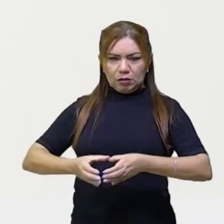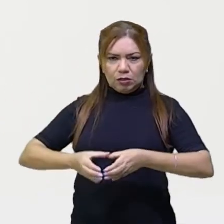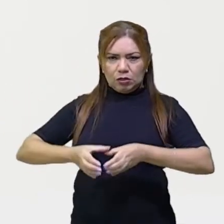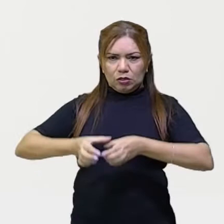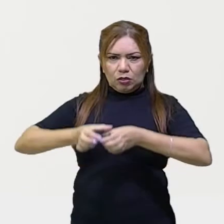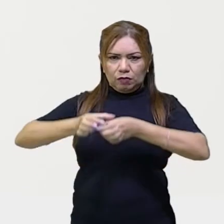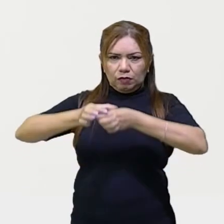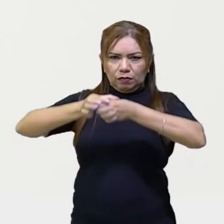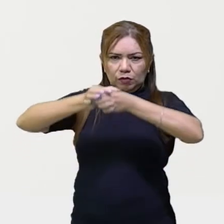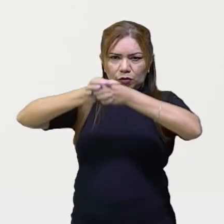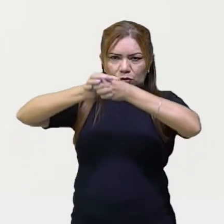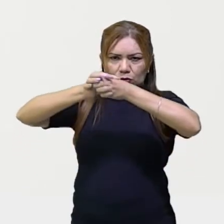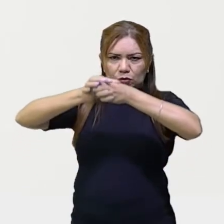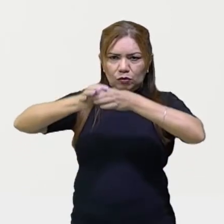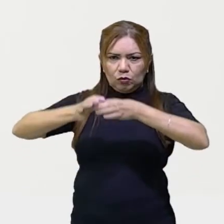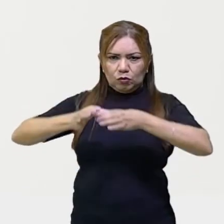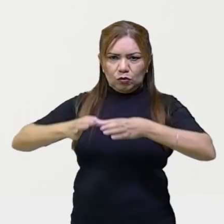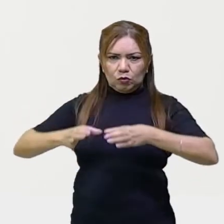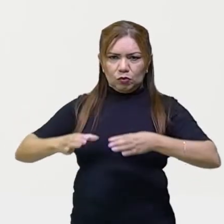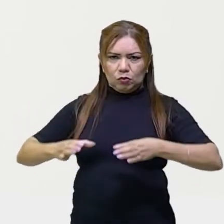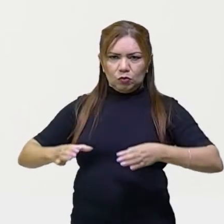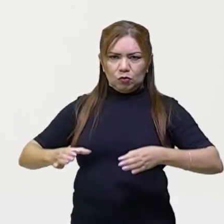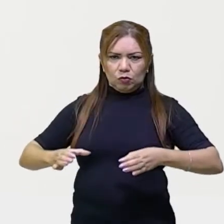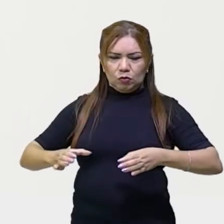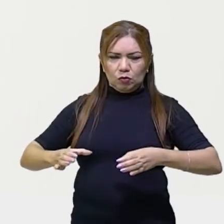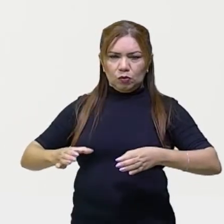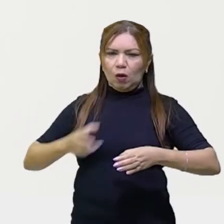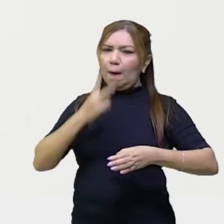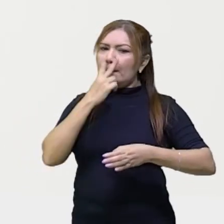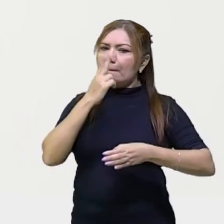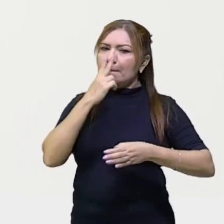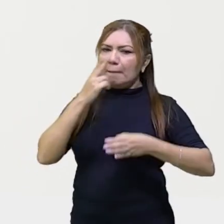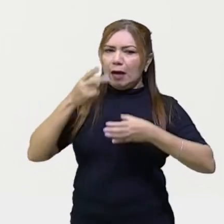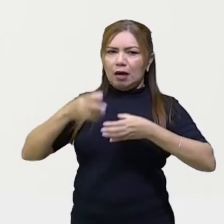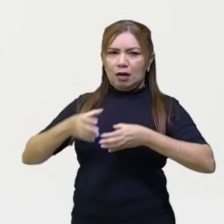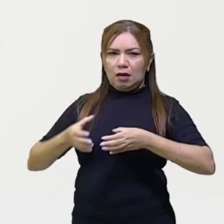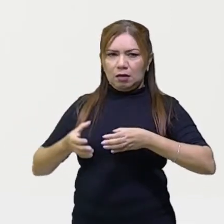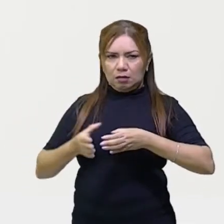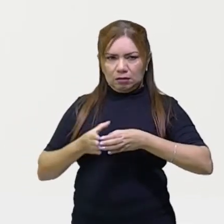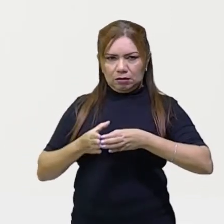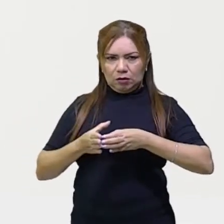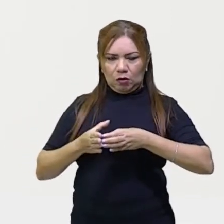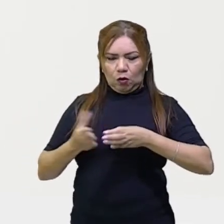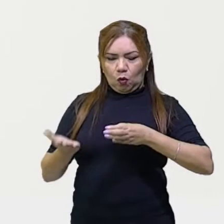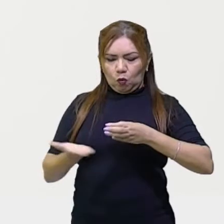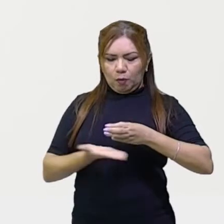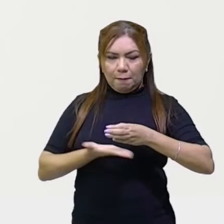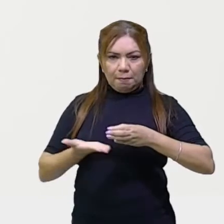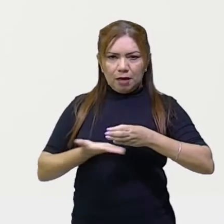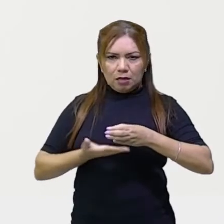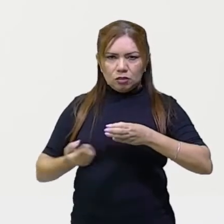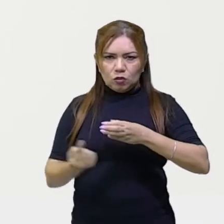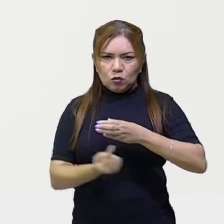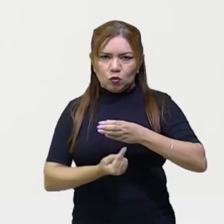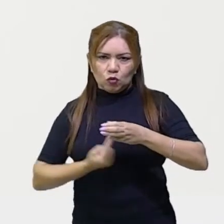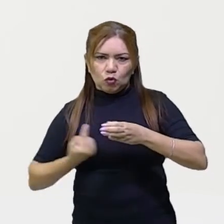e olha só tem uma aqui ó tem um círculo a base dele aqui é o círculo